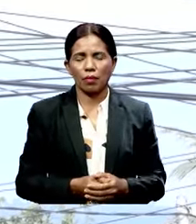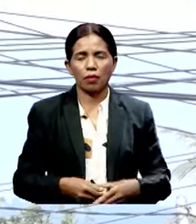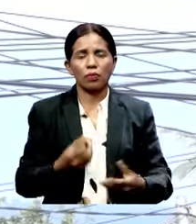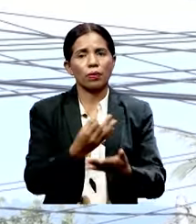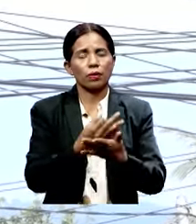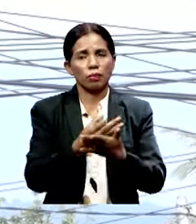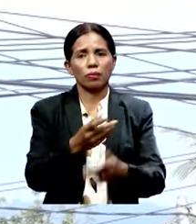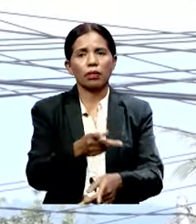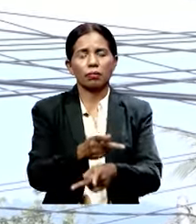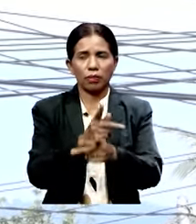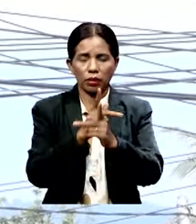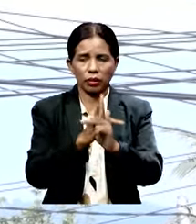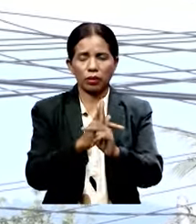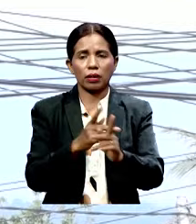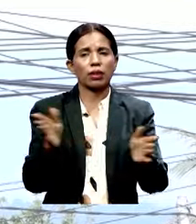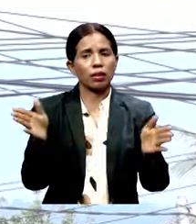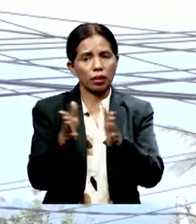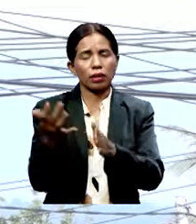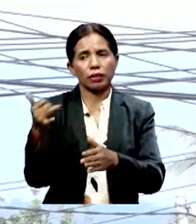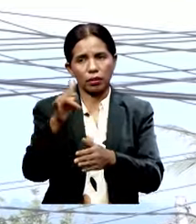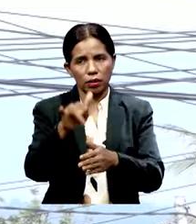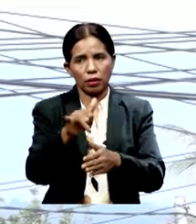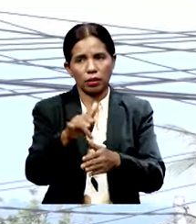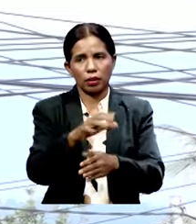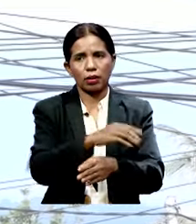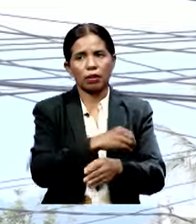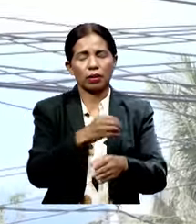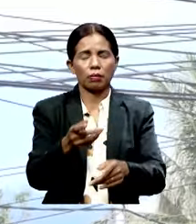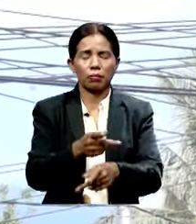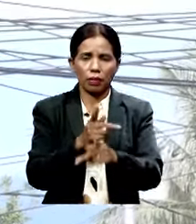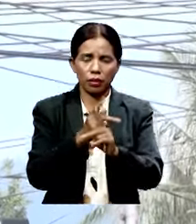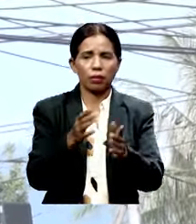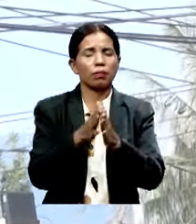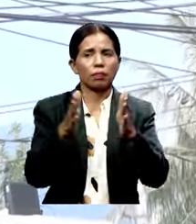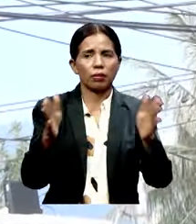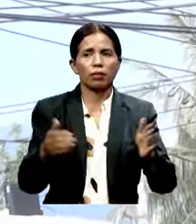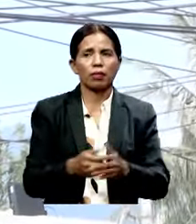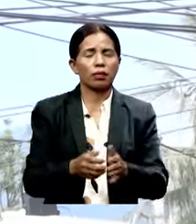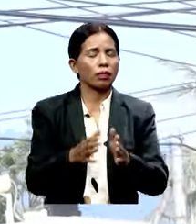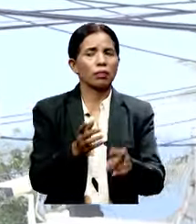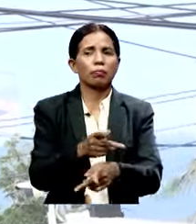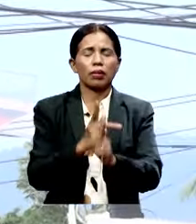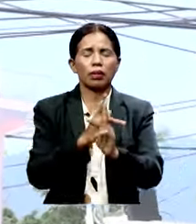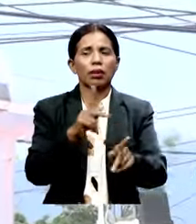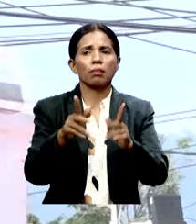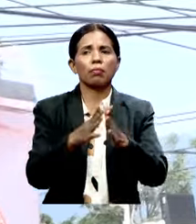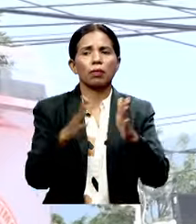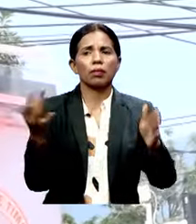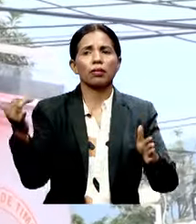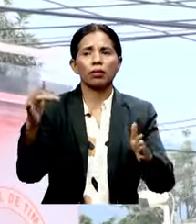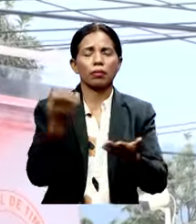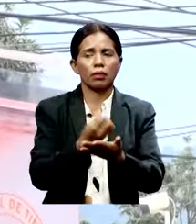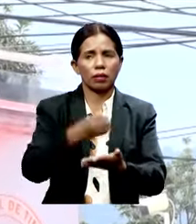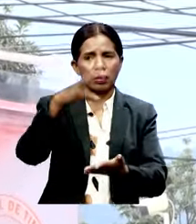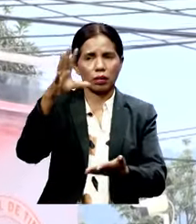microempresas, pequenas empresas, médias empresas. Empresas bobó, sirve rico, rico,